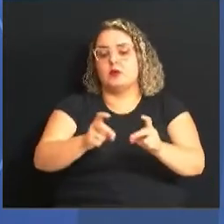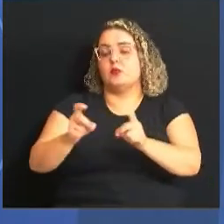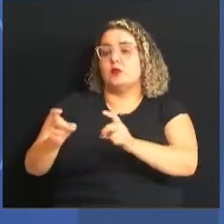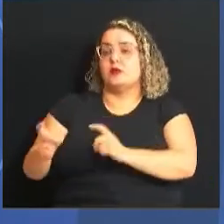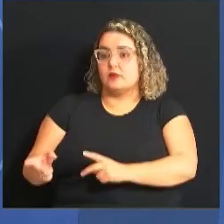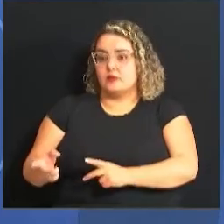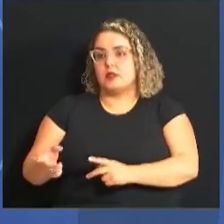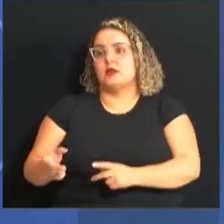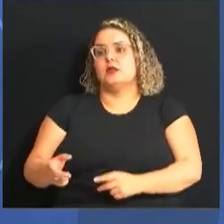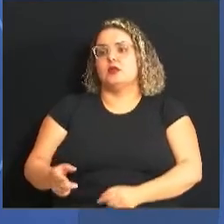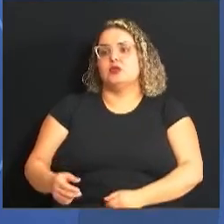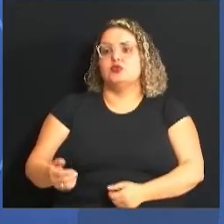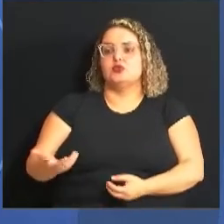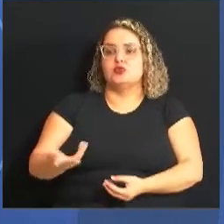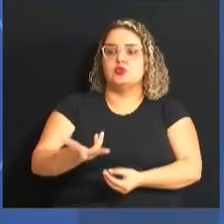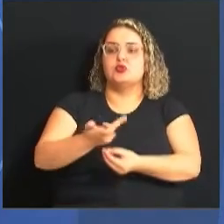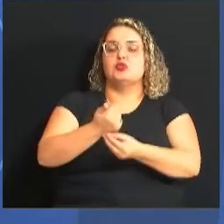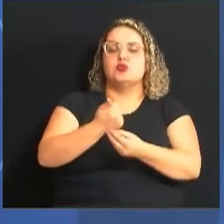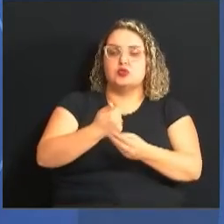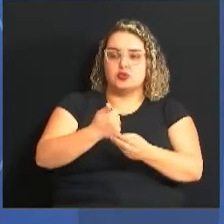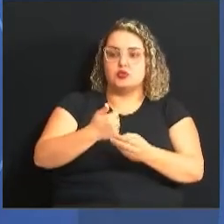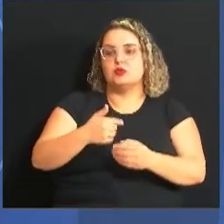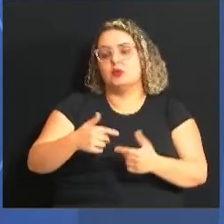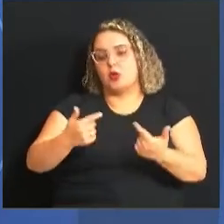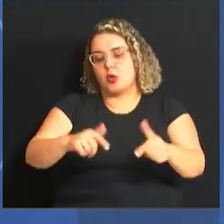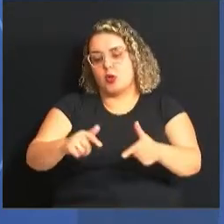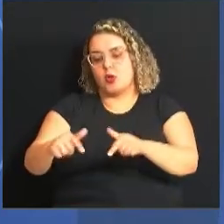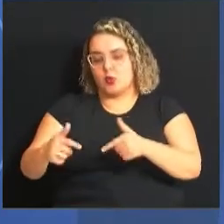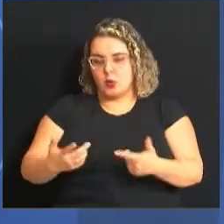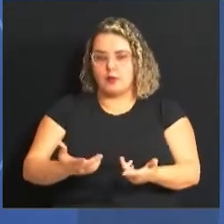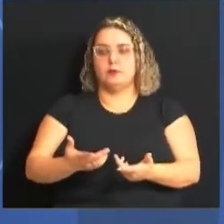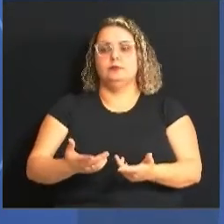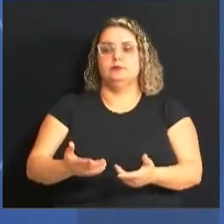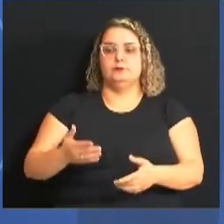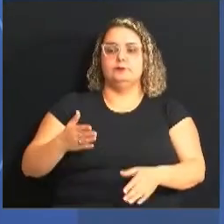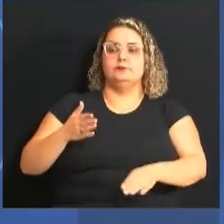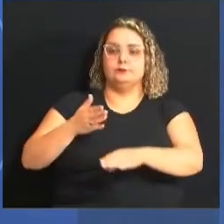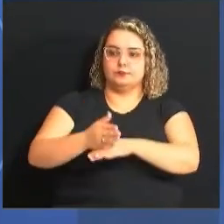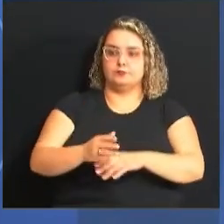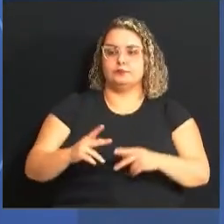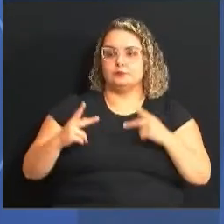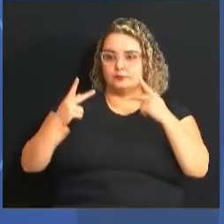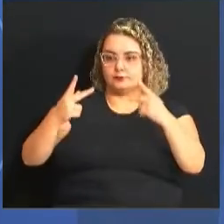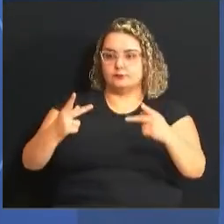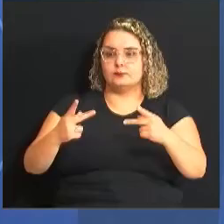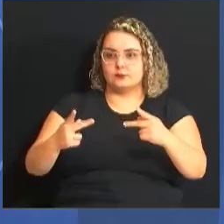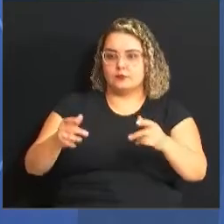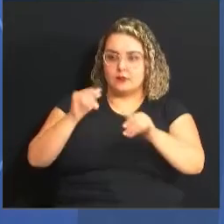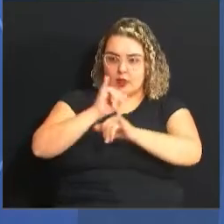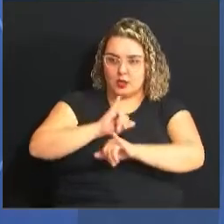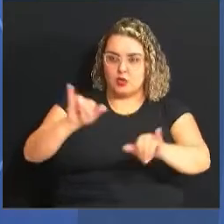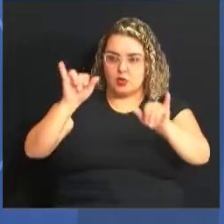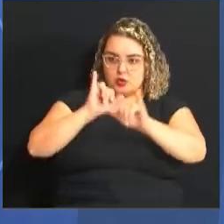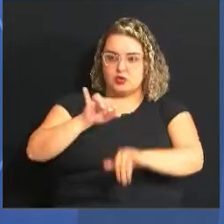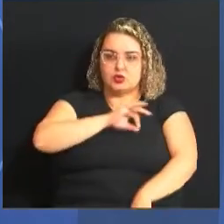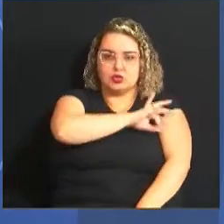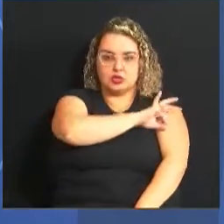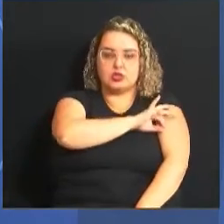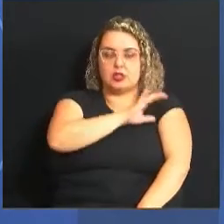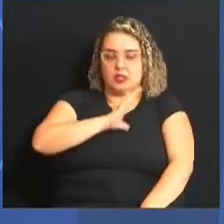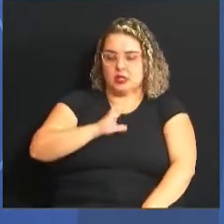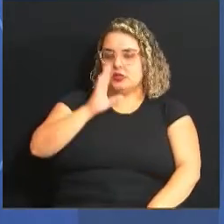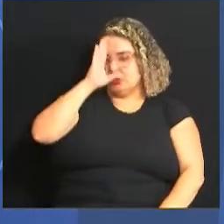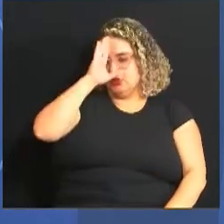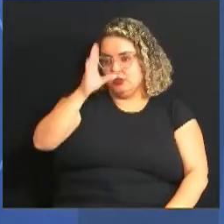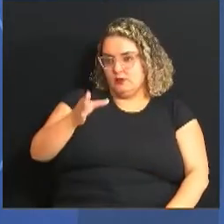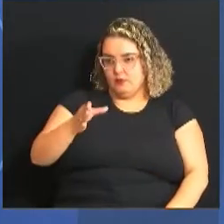comercialização de obras de artistas locais. Então você vai acessar o link lá na notícia da prefeitura, já tem direto, é um link, inclusive eu